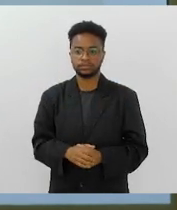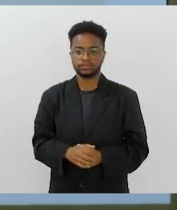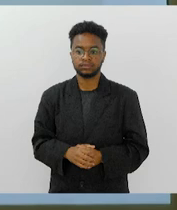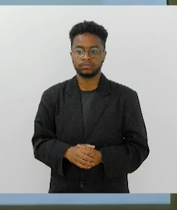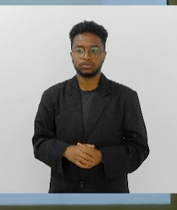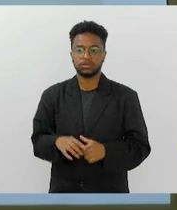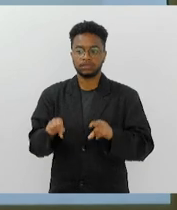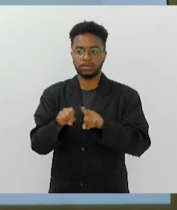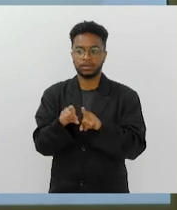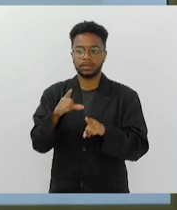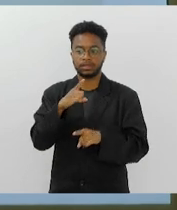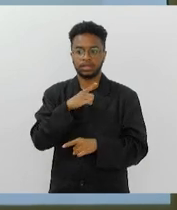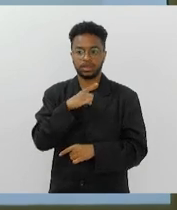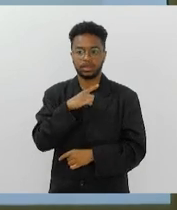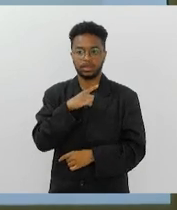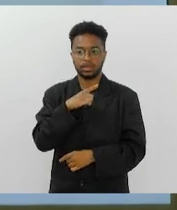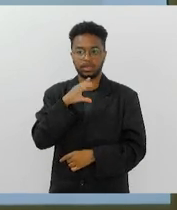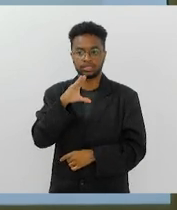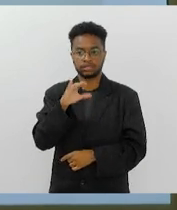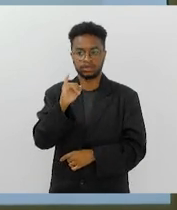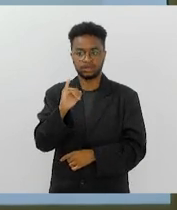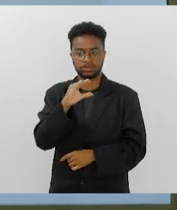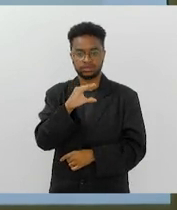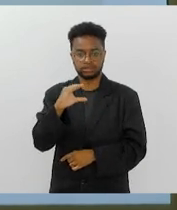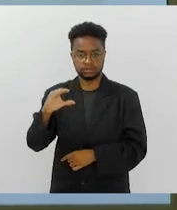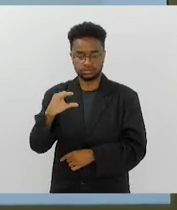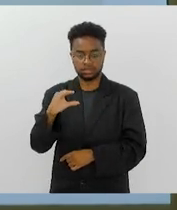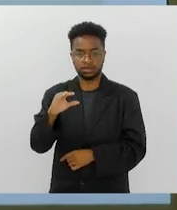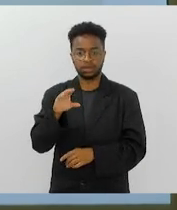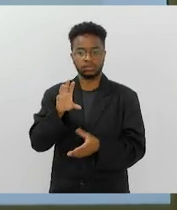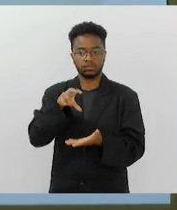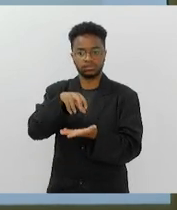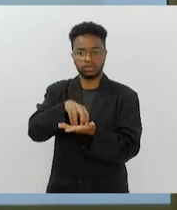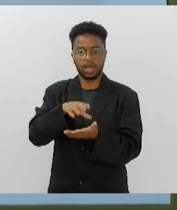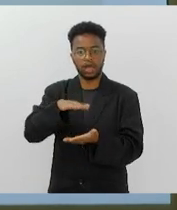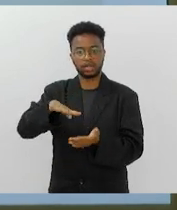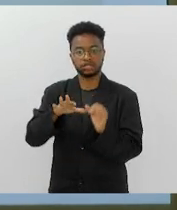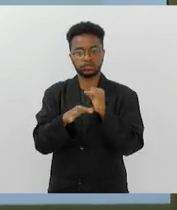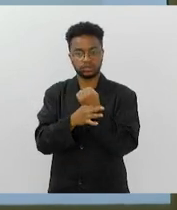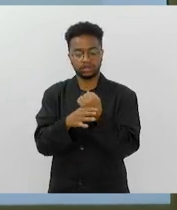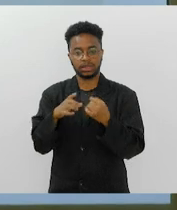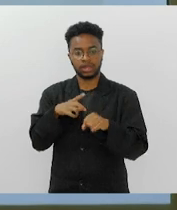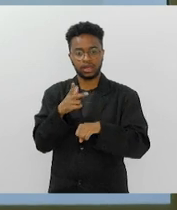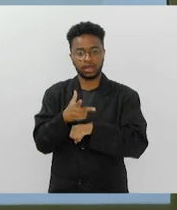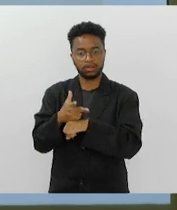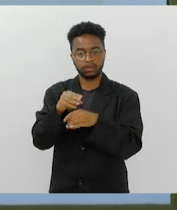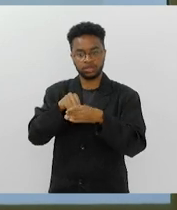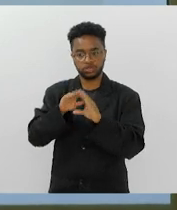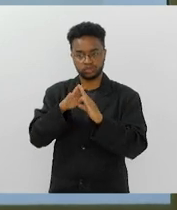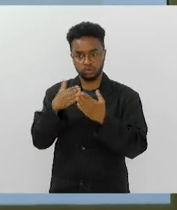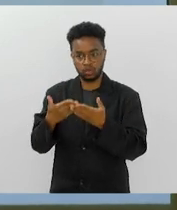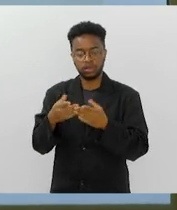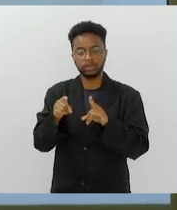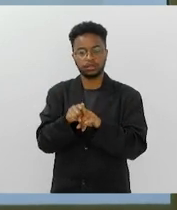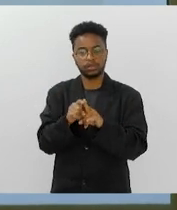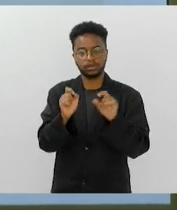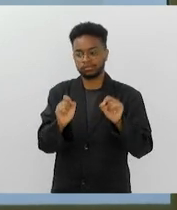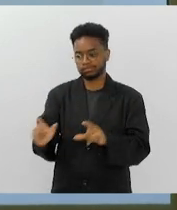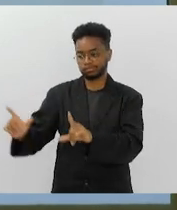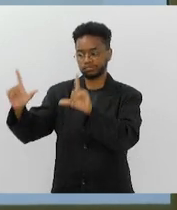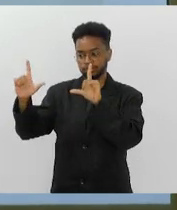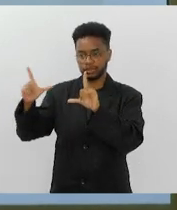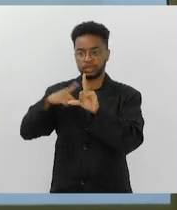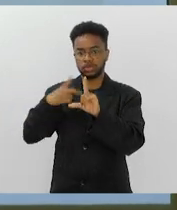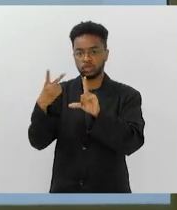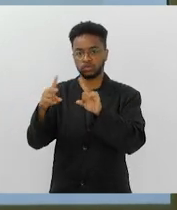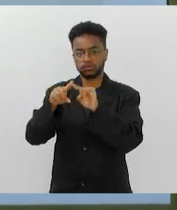CICC da Secretaria de Segurança. Então, como nós temos câmeras nas escolas, elas estão espelhadas aqui no centro. Nós temos dois servidores do Conviva